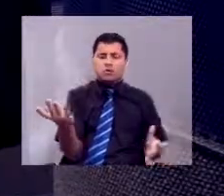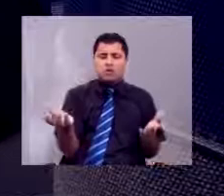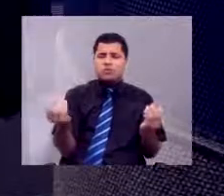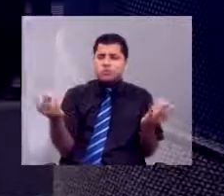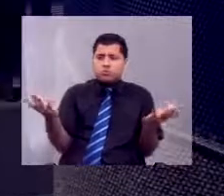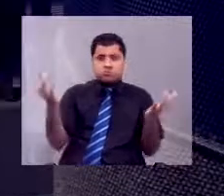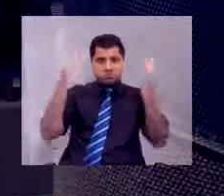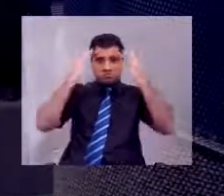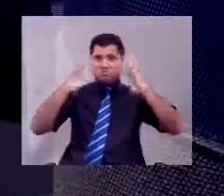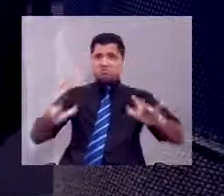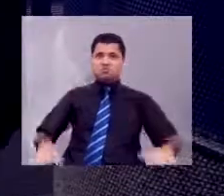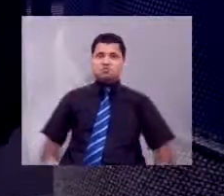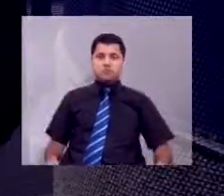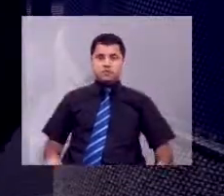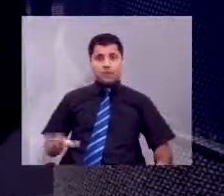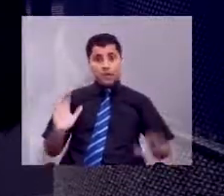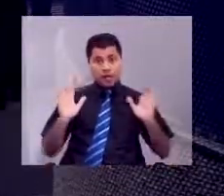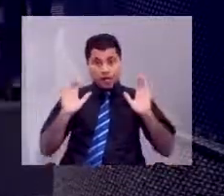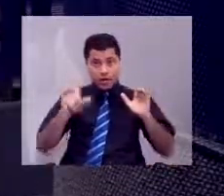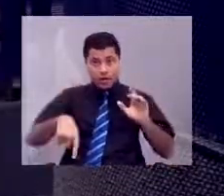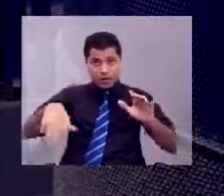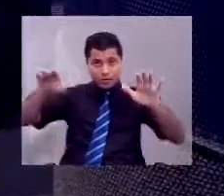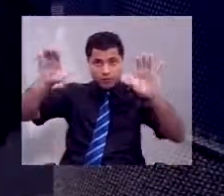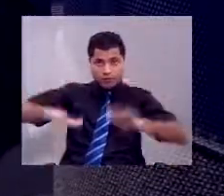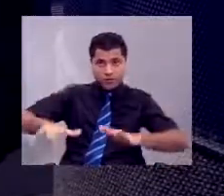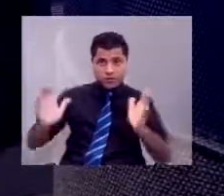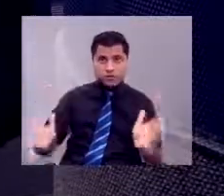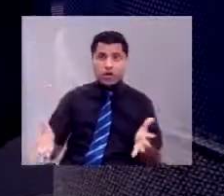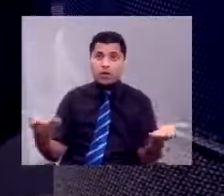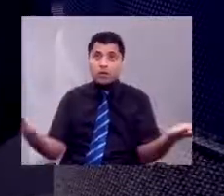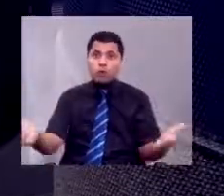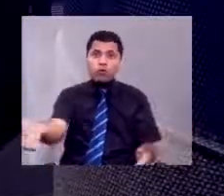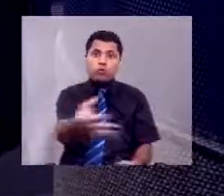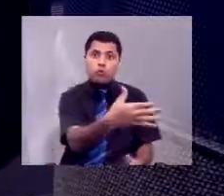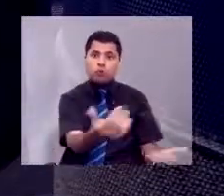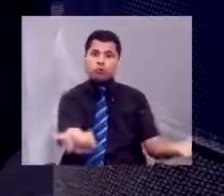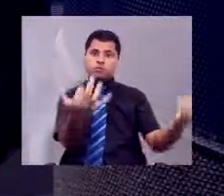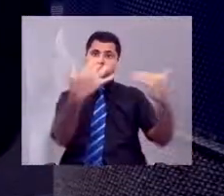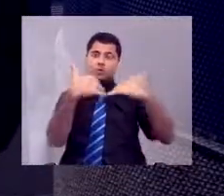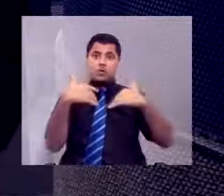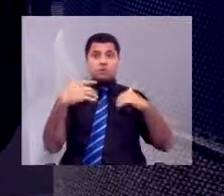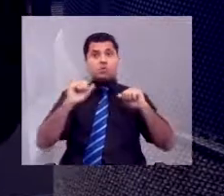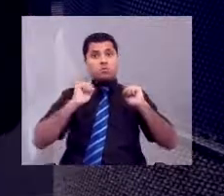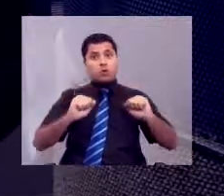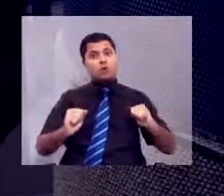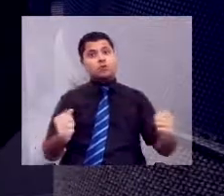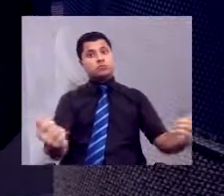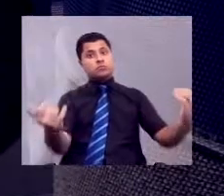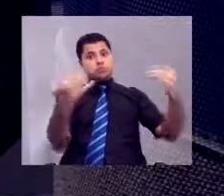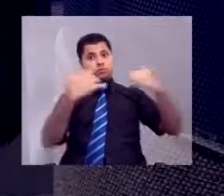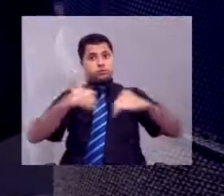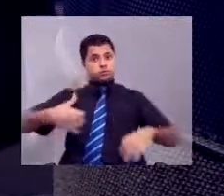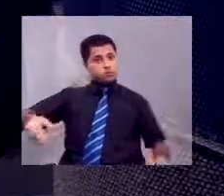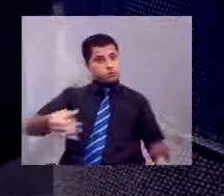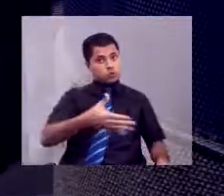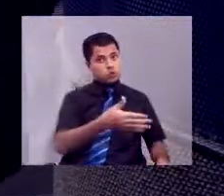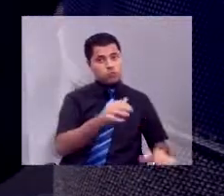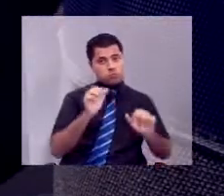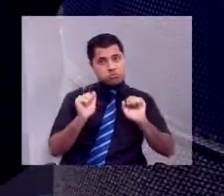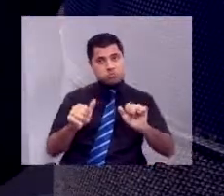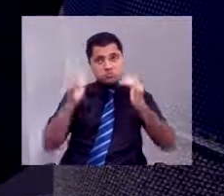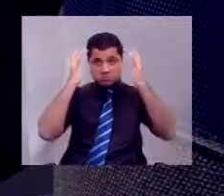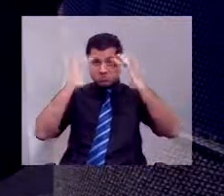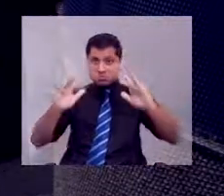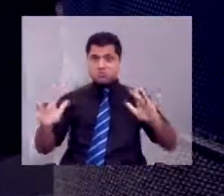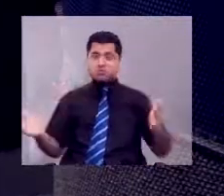Agora, é para os que já estão ou é para incentivar novos? Provavelmente é para incentivar novos médicos vir para a nossa cidade, fazer a residência